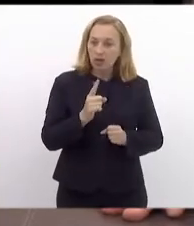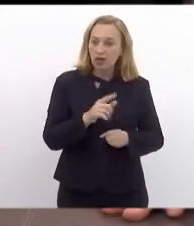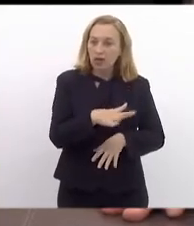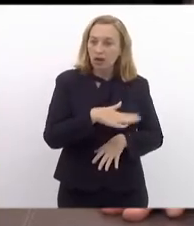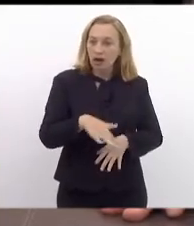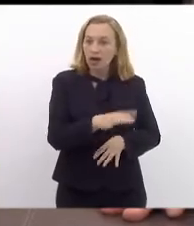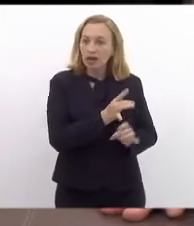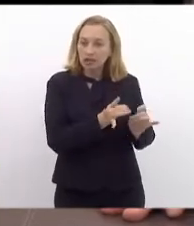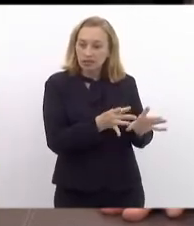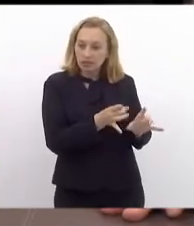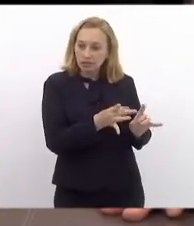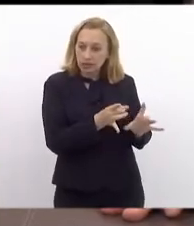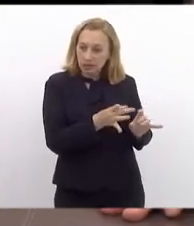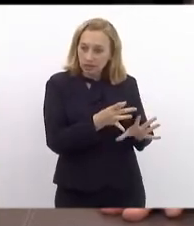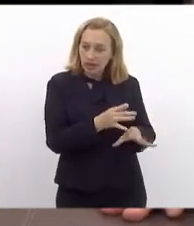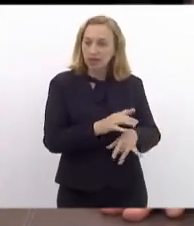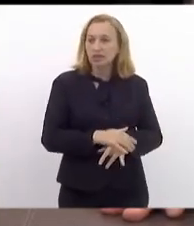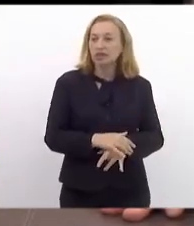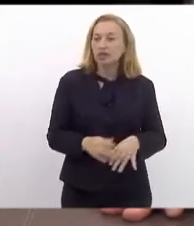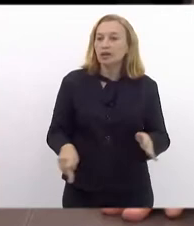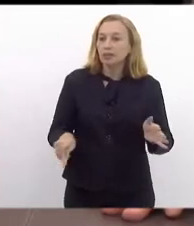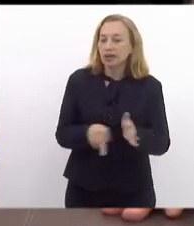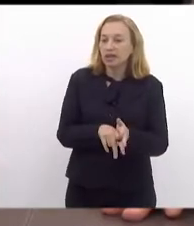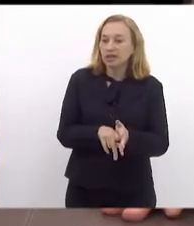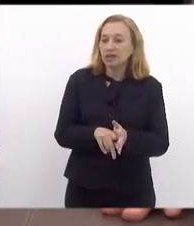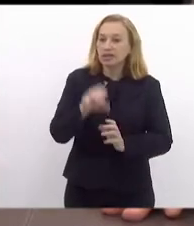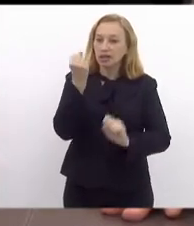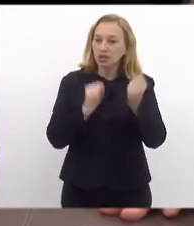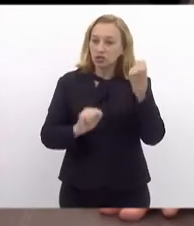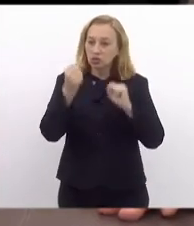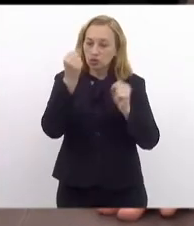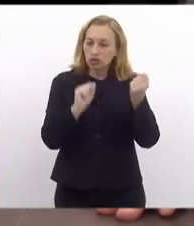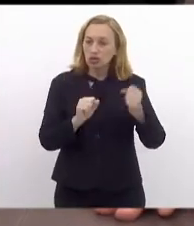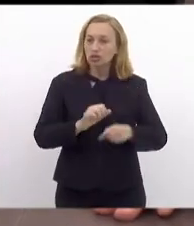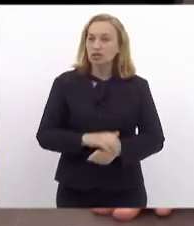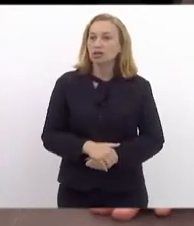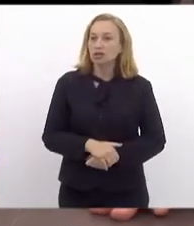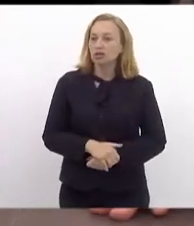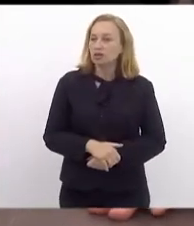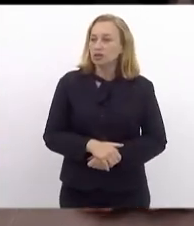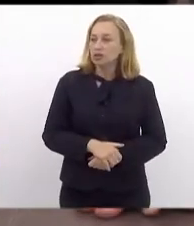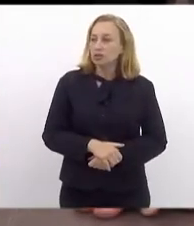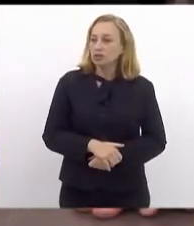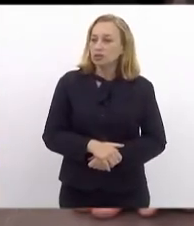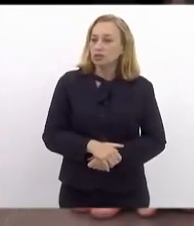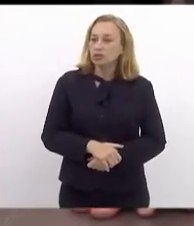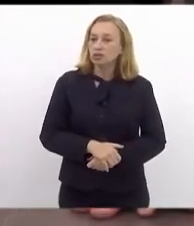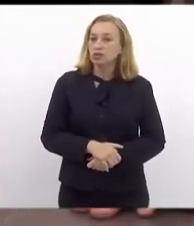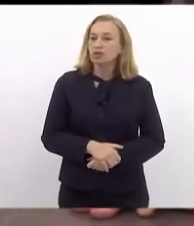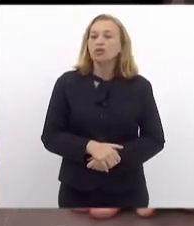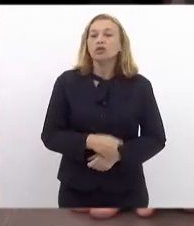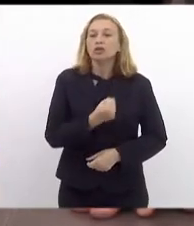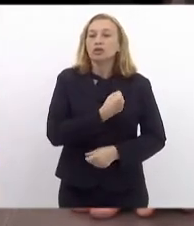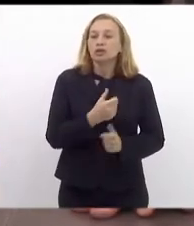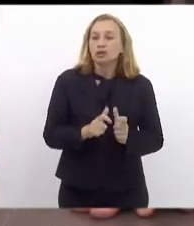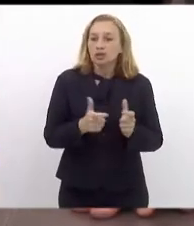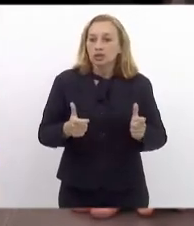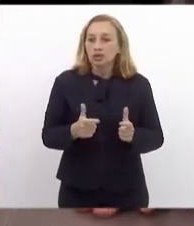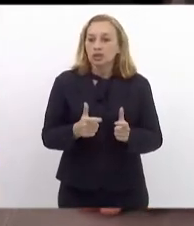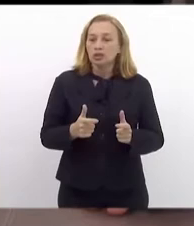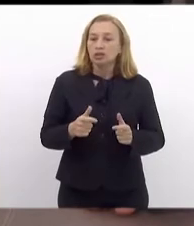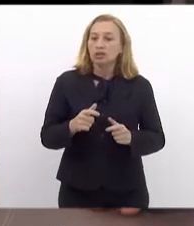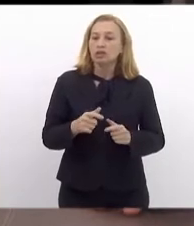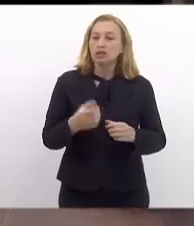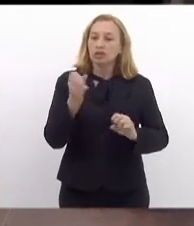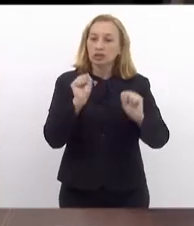nosso setor Varejista Loja da Fábrica pertence a indústria é que a maioria das empresas não é de Comércio